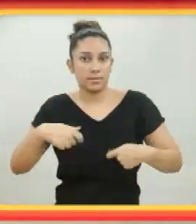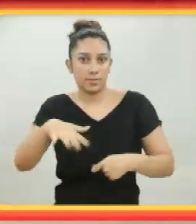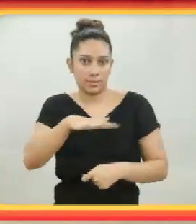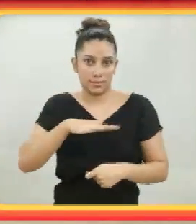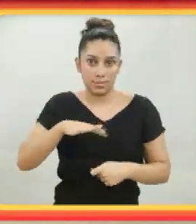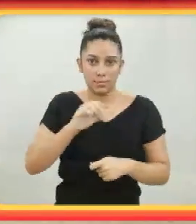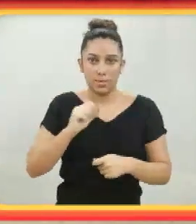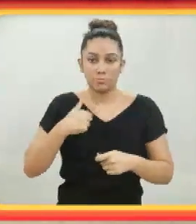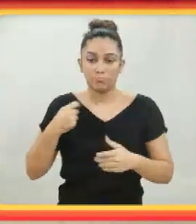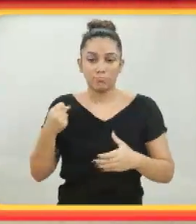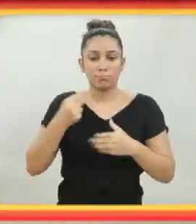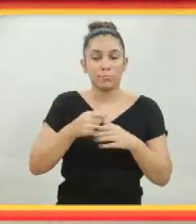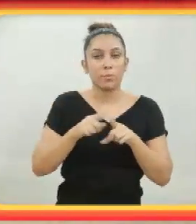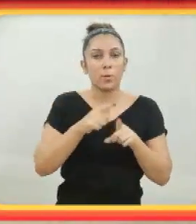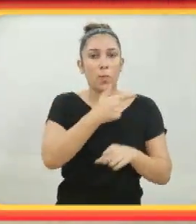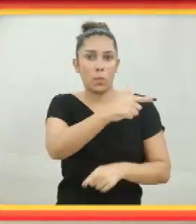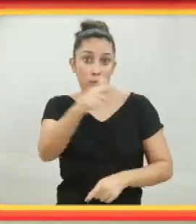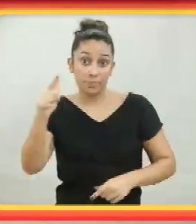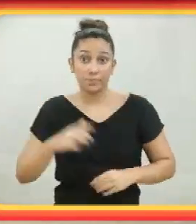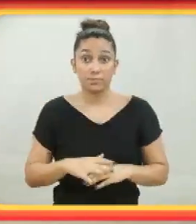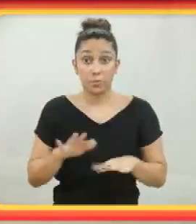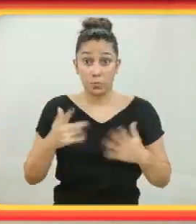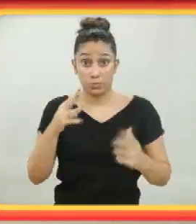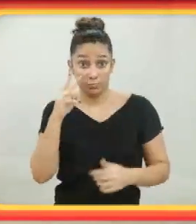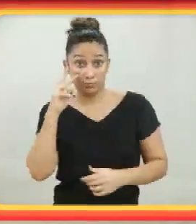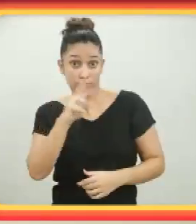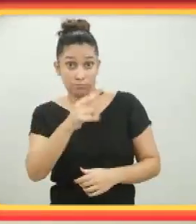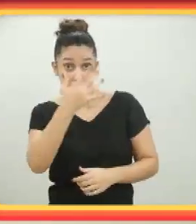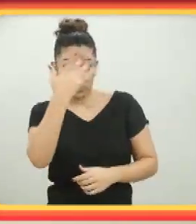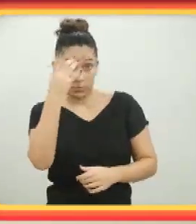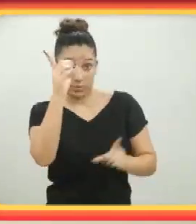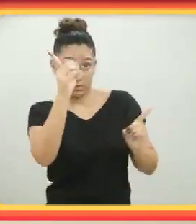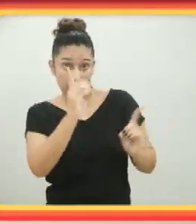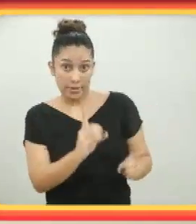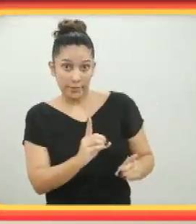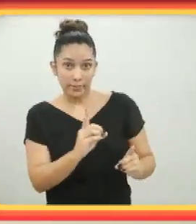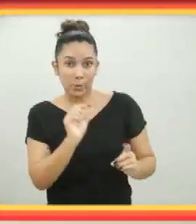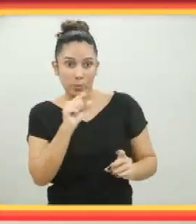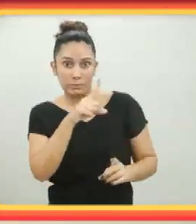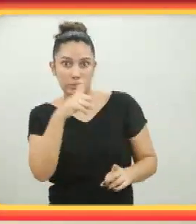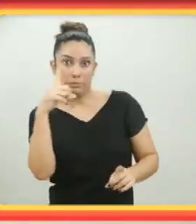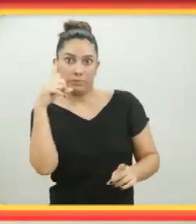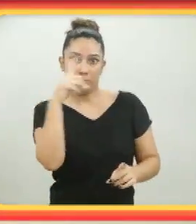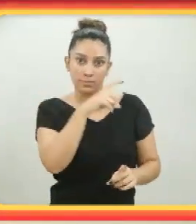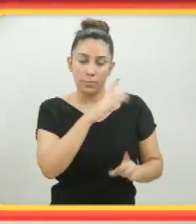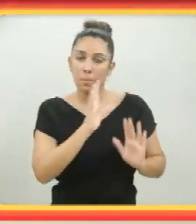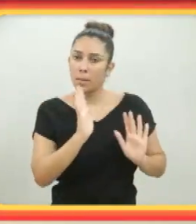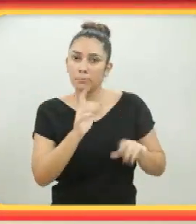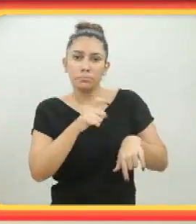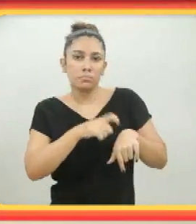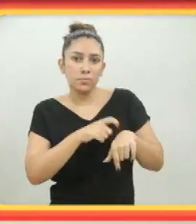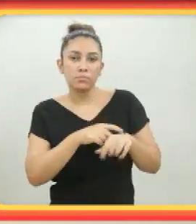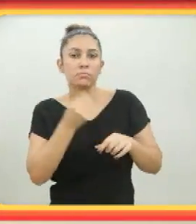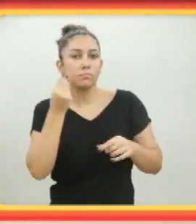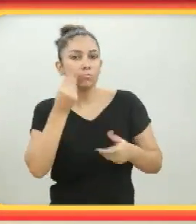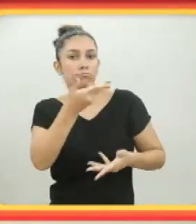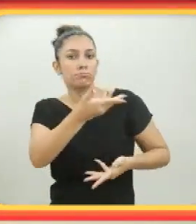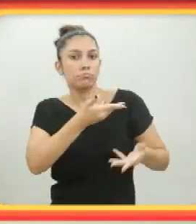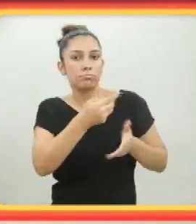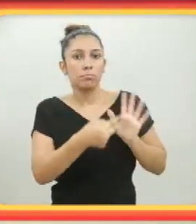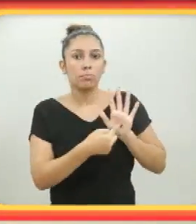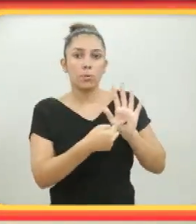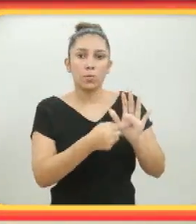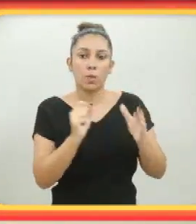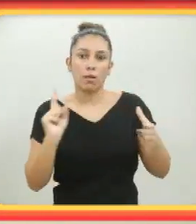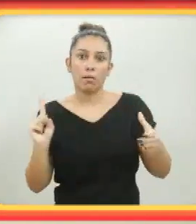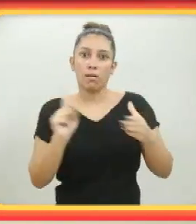de mim mesma e do meu próximo. Hoje eu fico feliz por poder compreender um pouco a